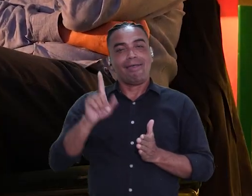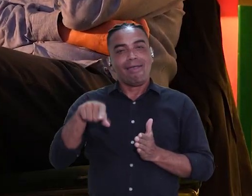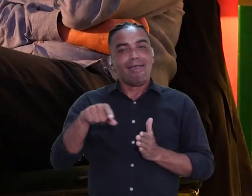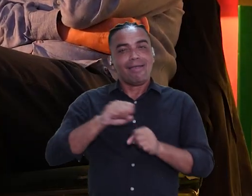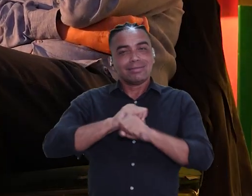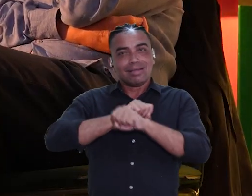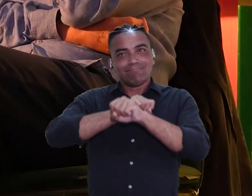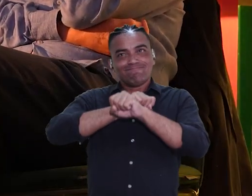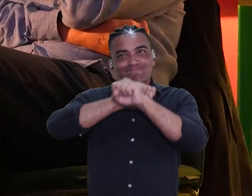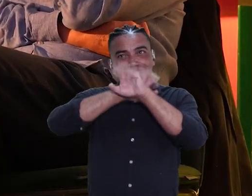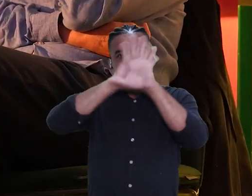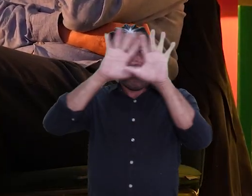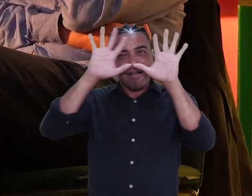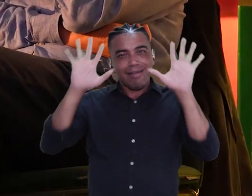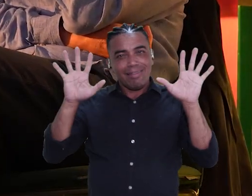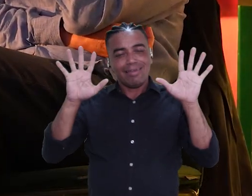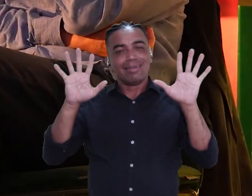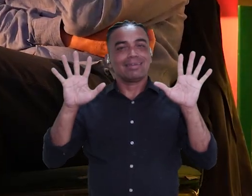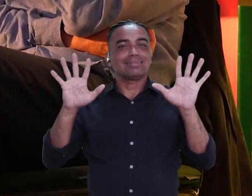clareza,